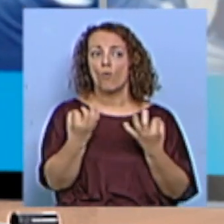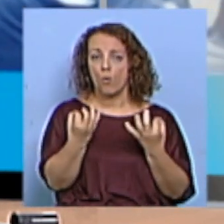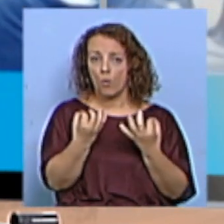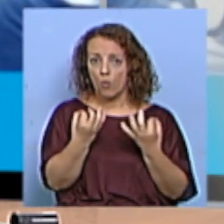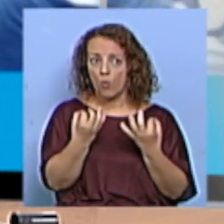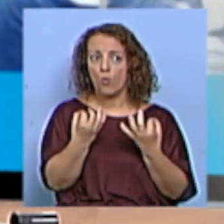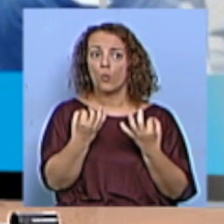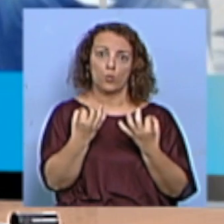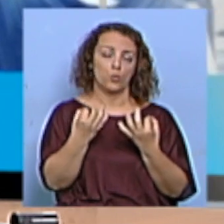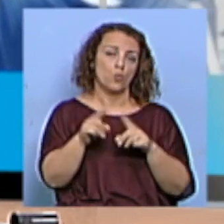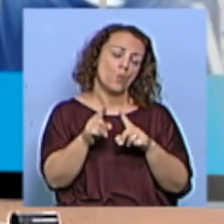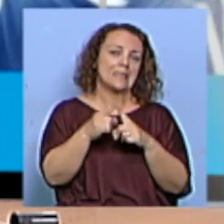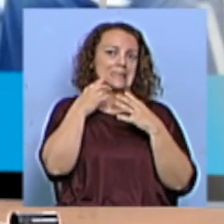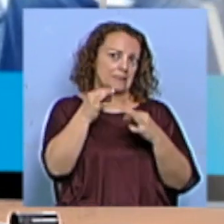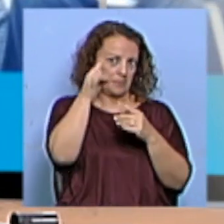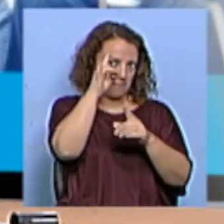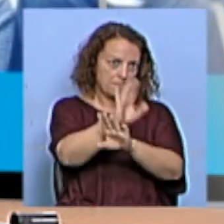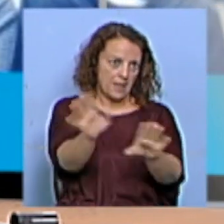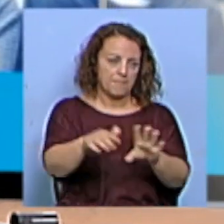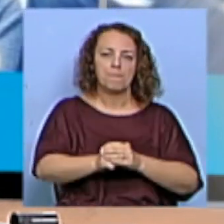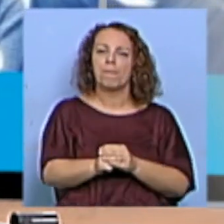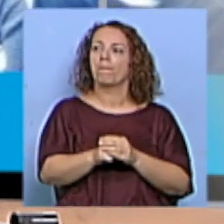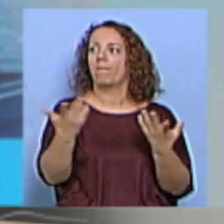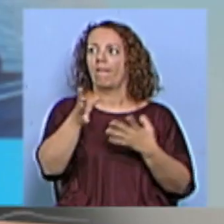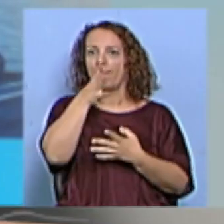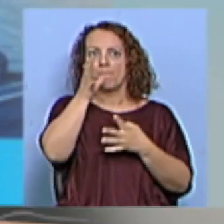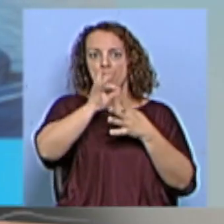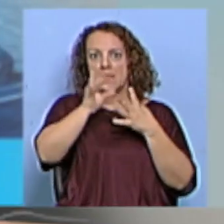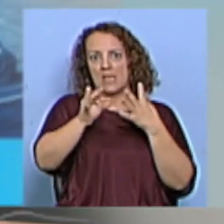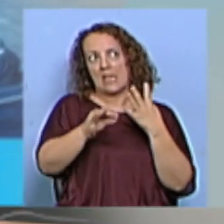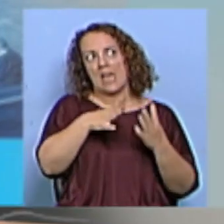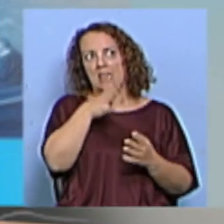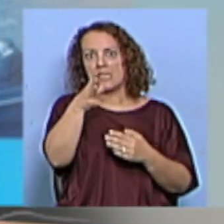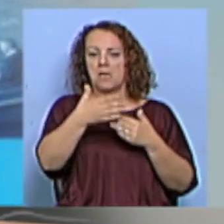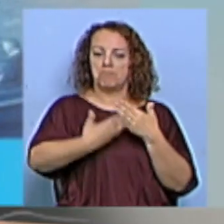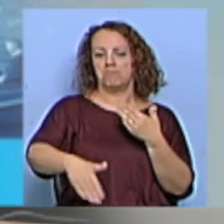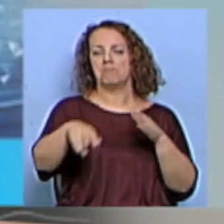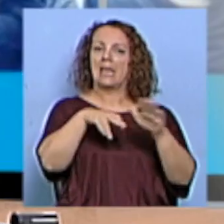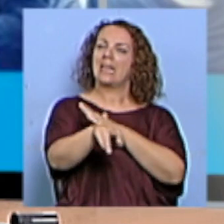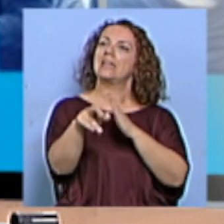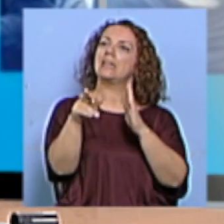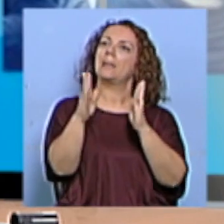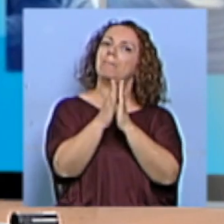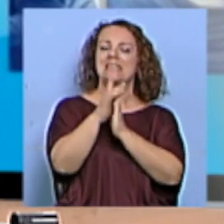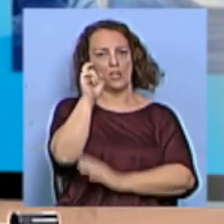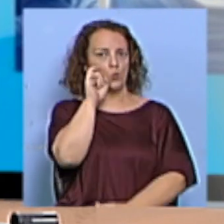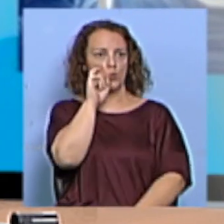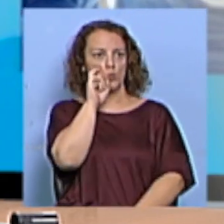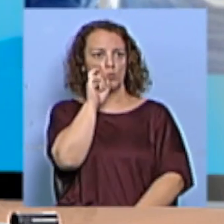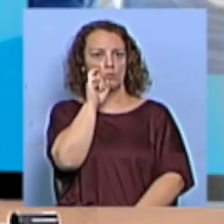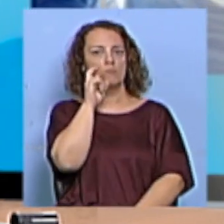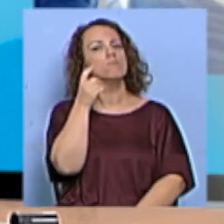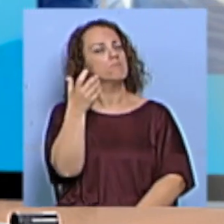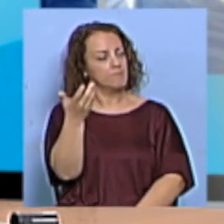relativamente simples, como sabemos. Com todas estas medidas, podemos dizer que é seguro ir à missa? É